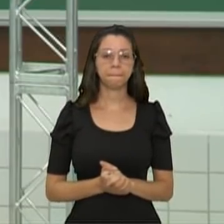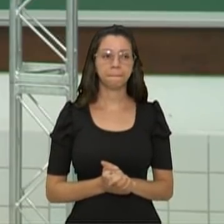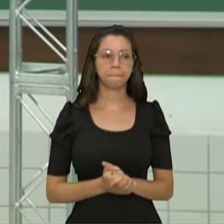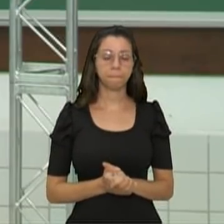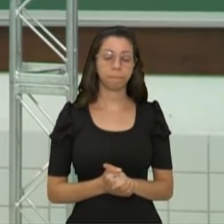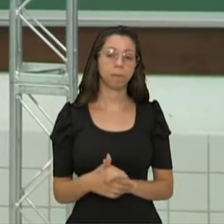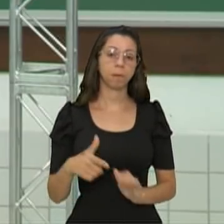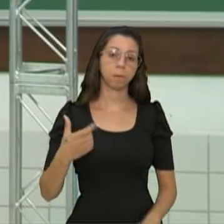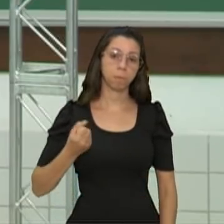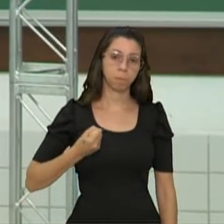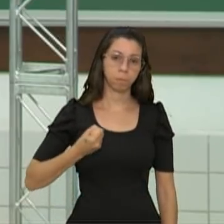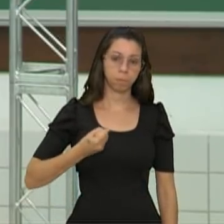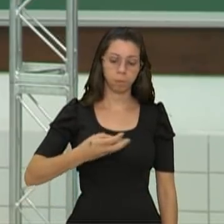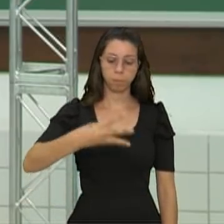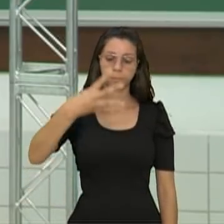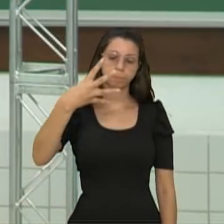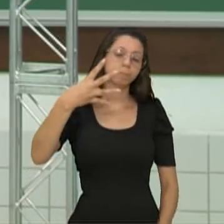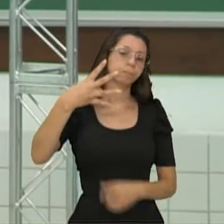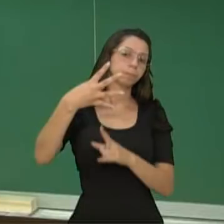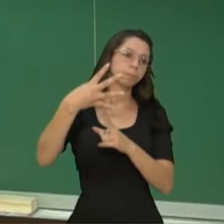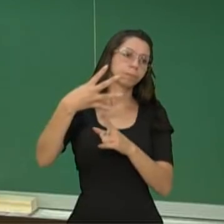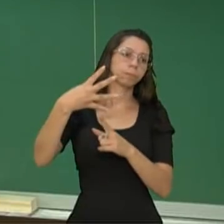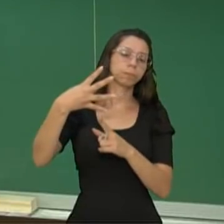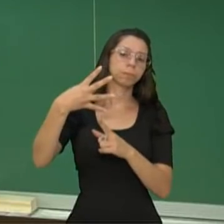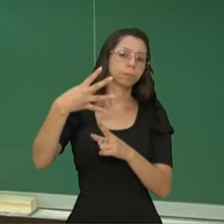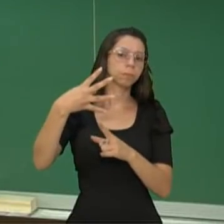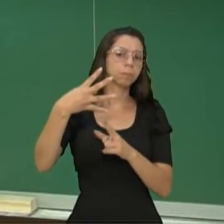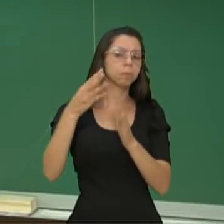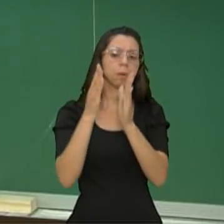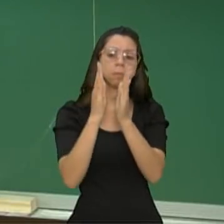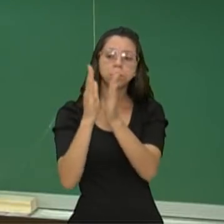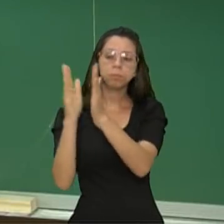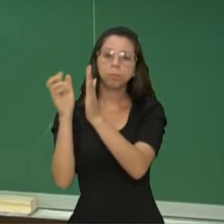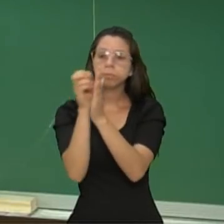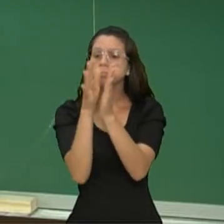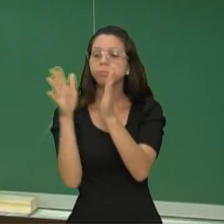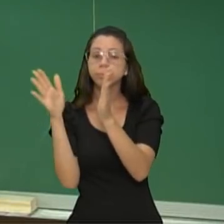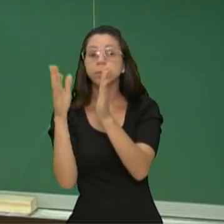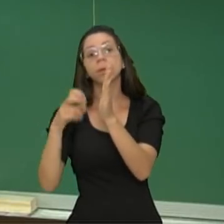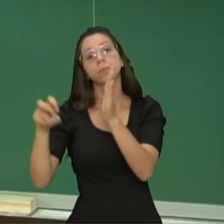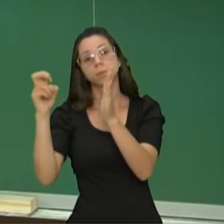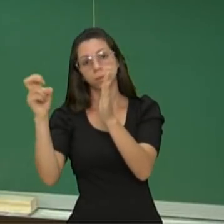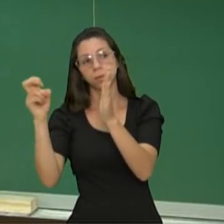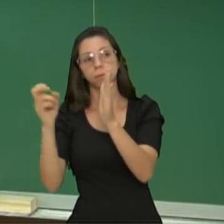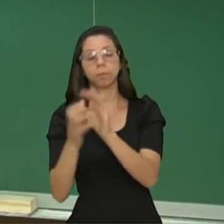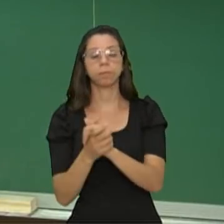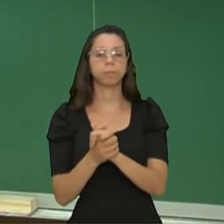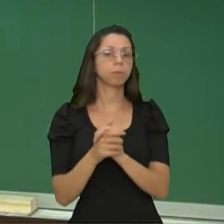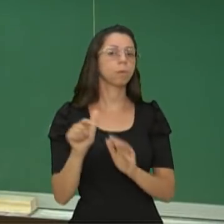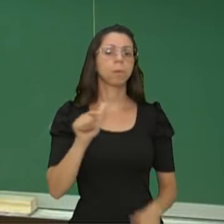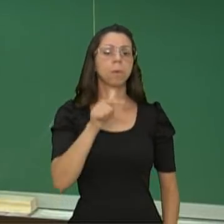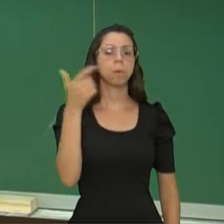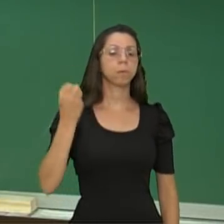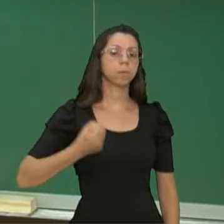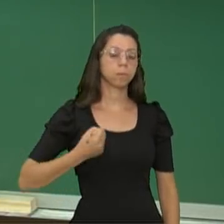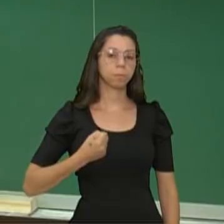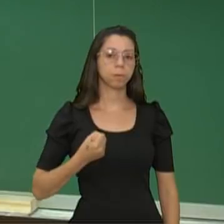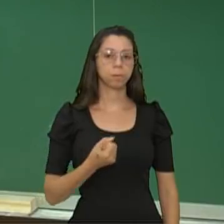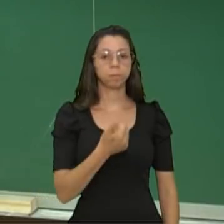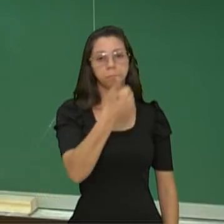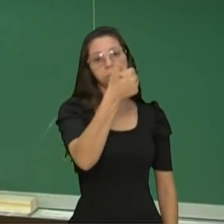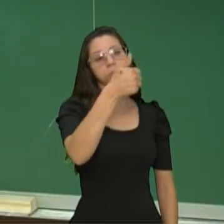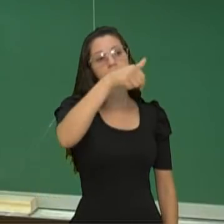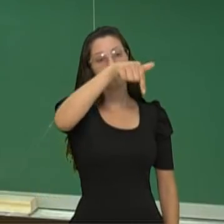4, né? Qual que é o consecutivo dele? Número 5. Pensar outro número aí, número